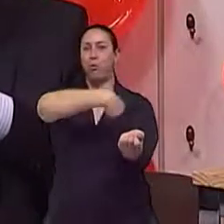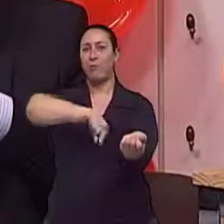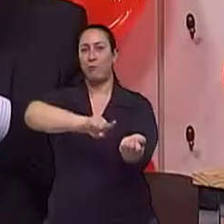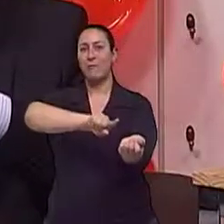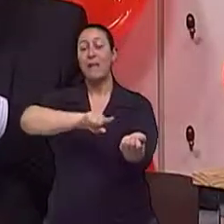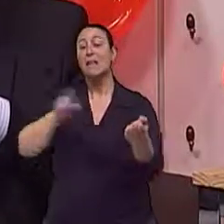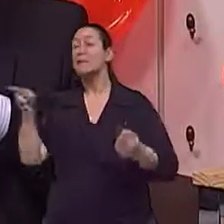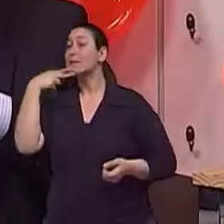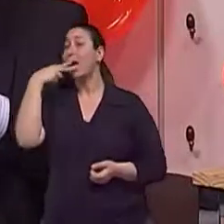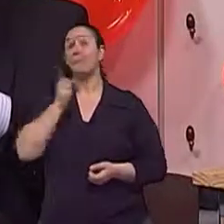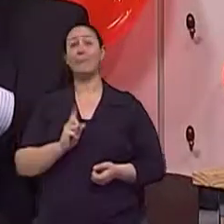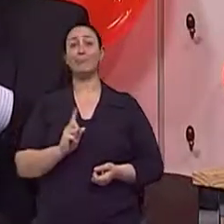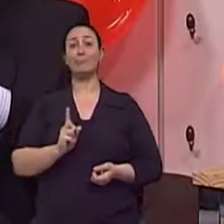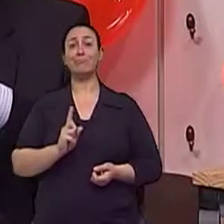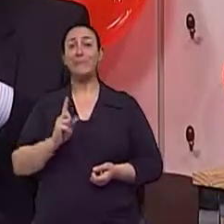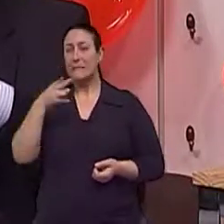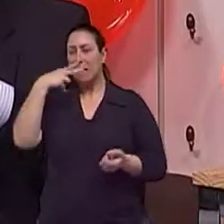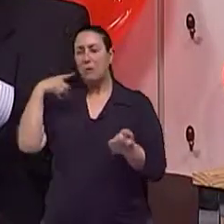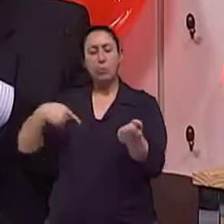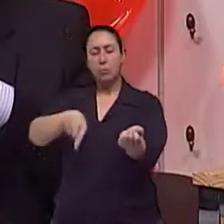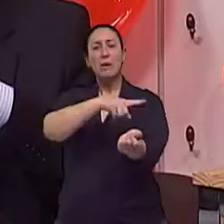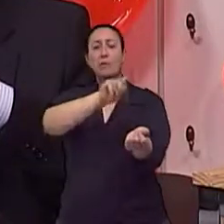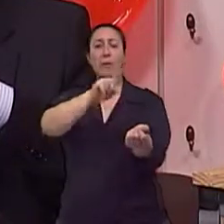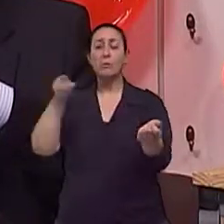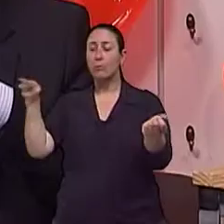o álcool aumenta a pressão então